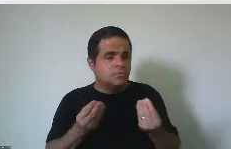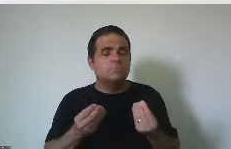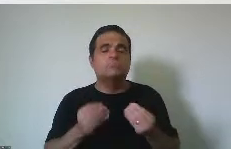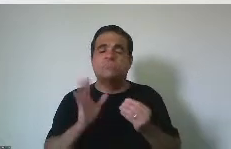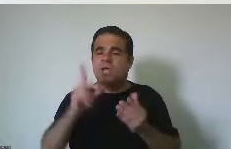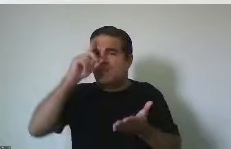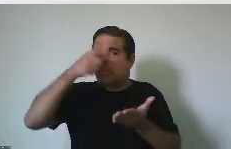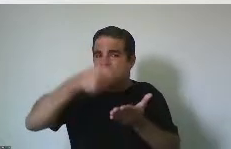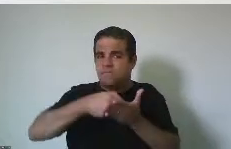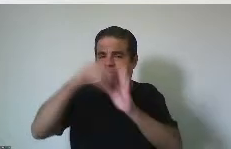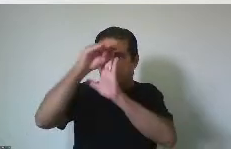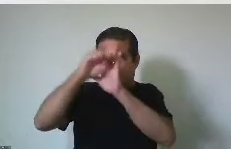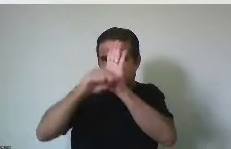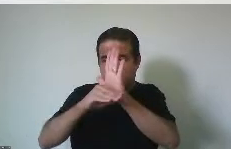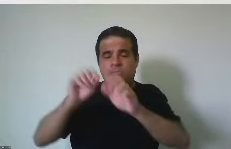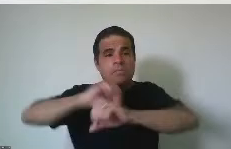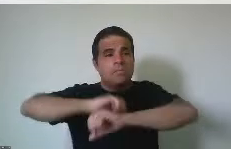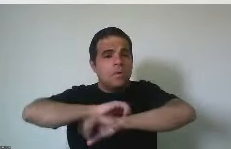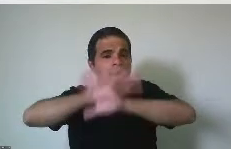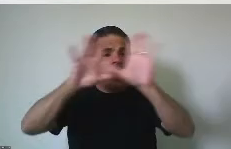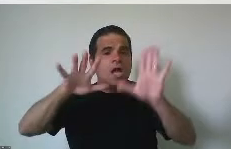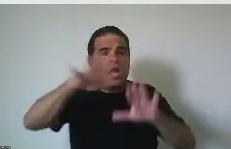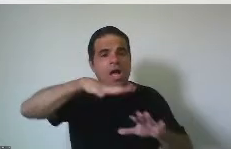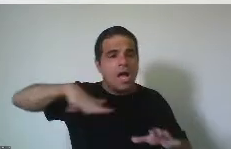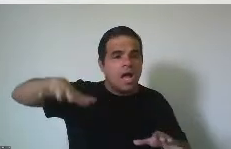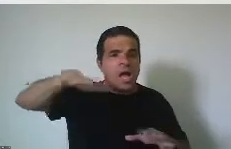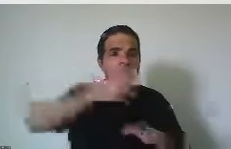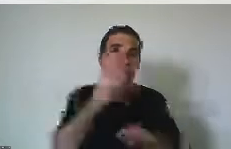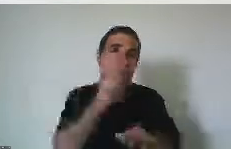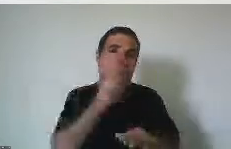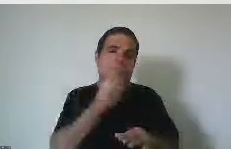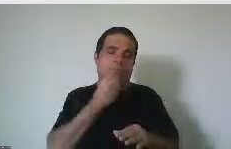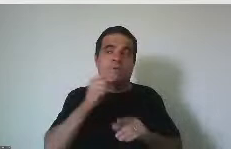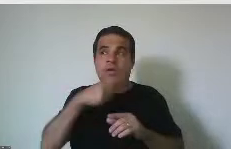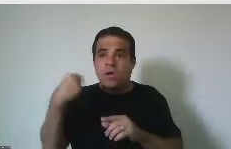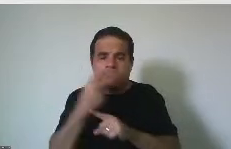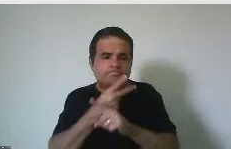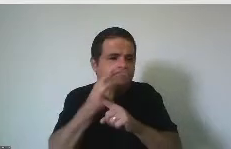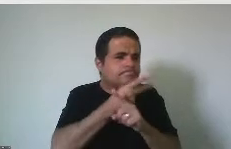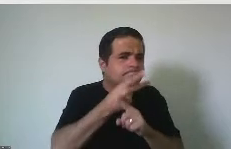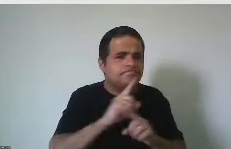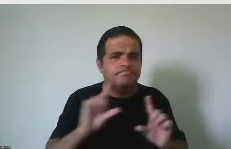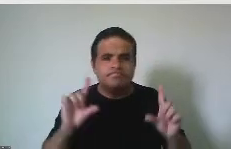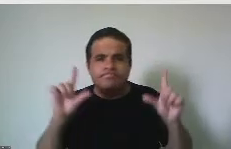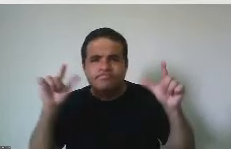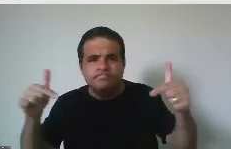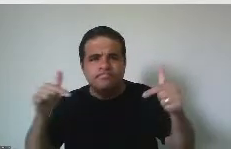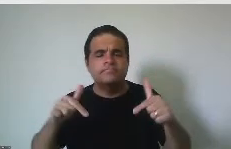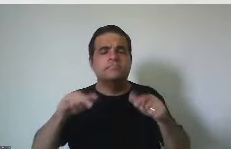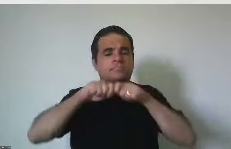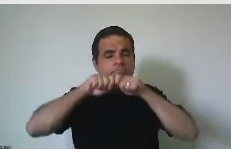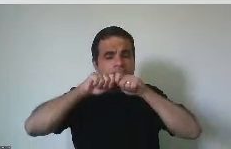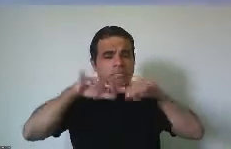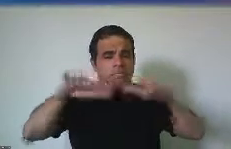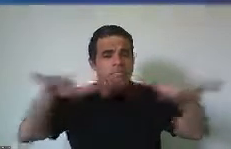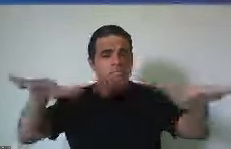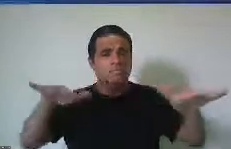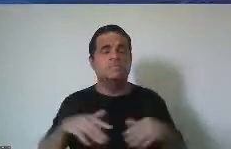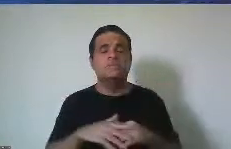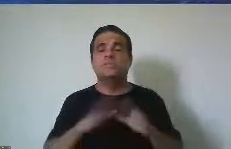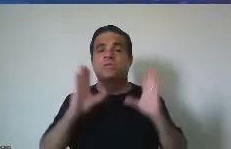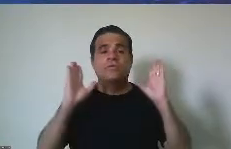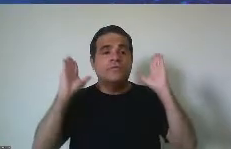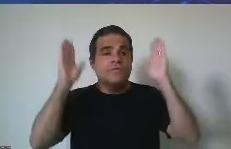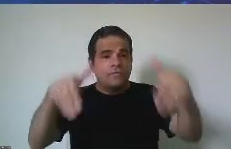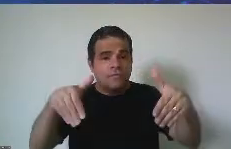bem claramente Quais são as áreas de oportunidade que a gente está buscando né então em transmissão a gente foca em